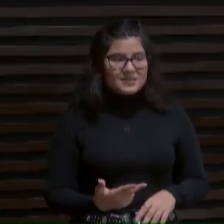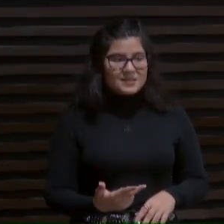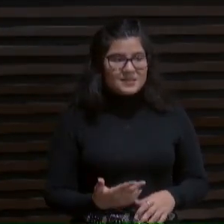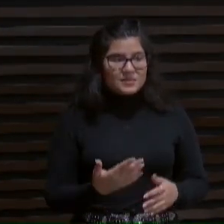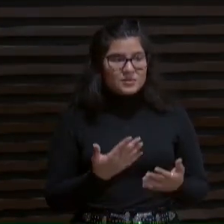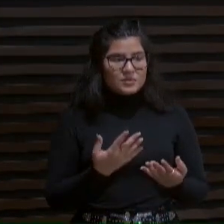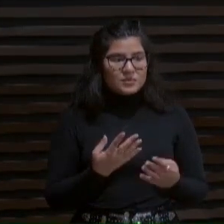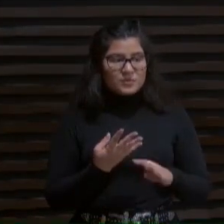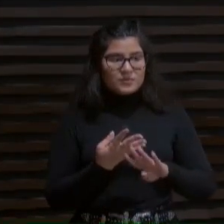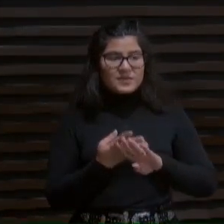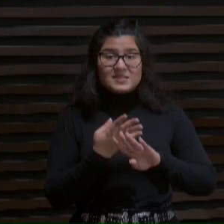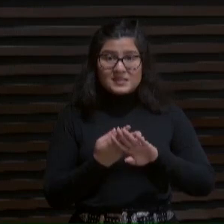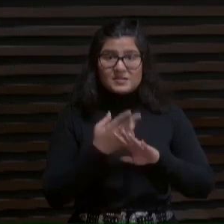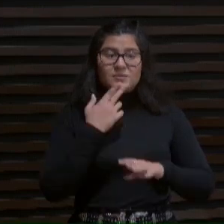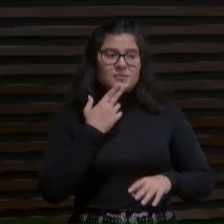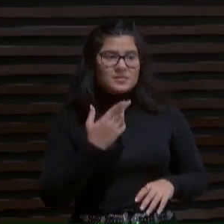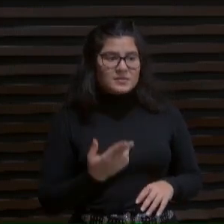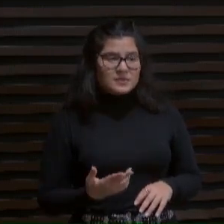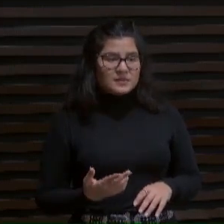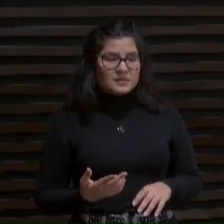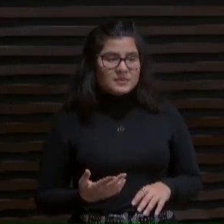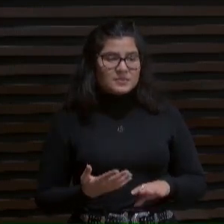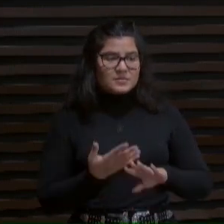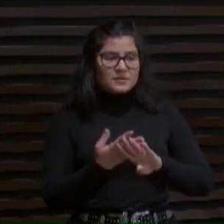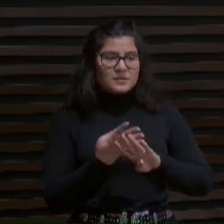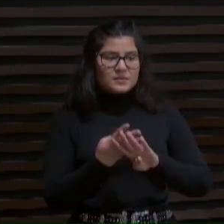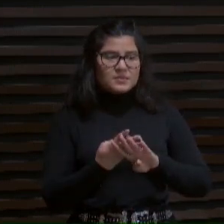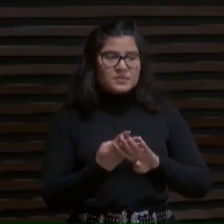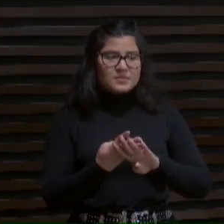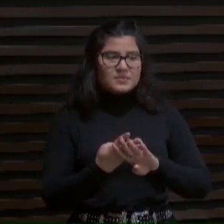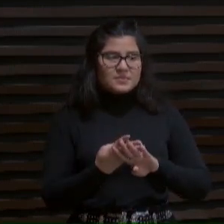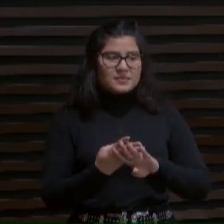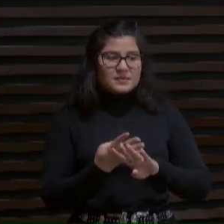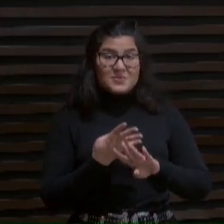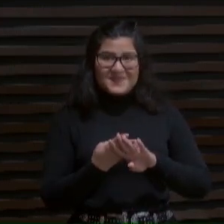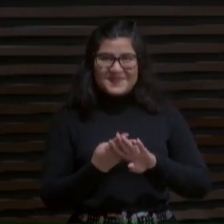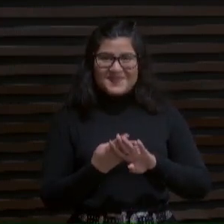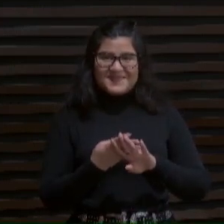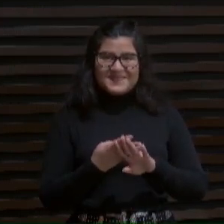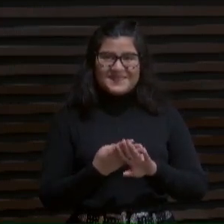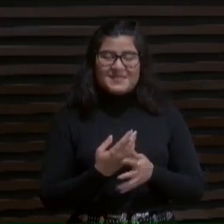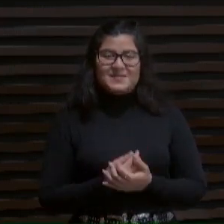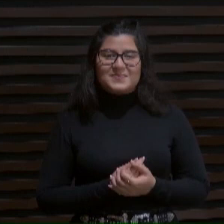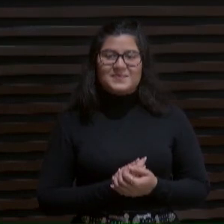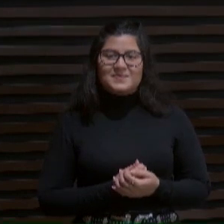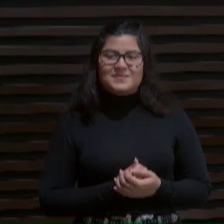na terra, porque os que falam desse modo manifestam estar procurando uma